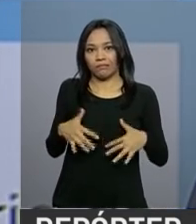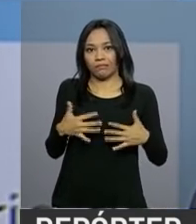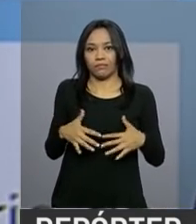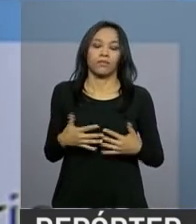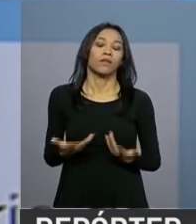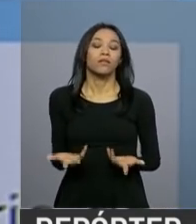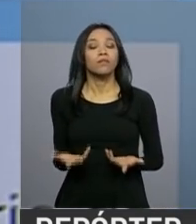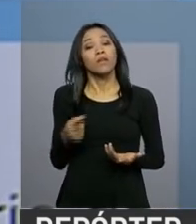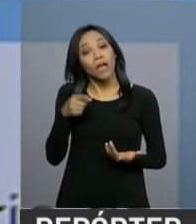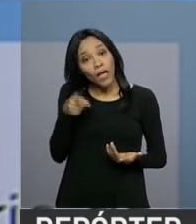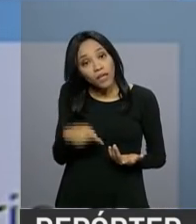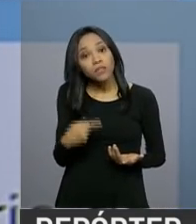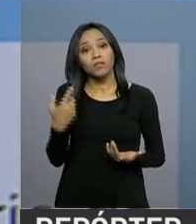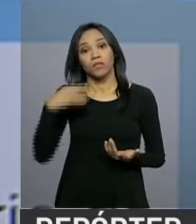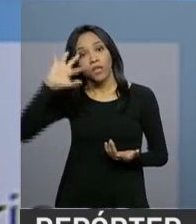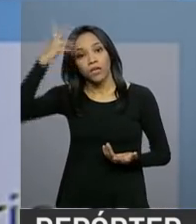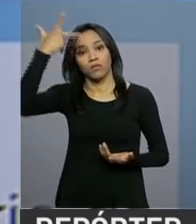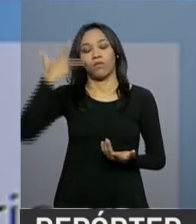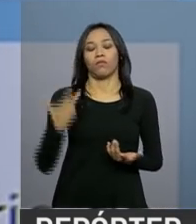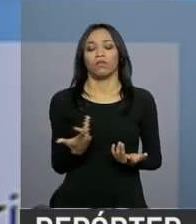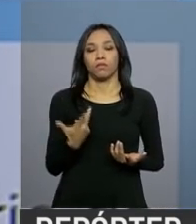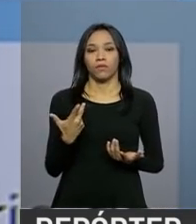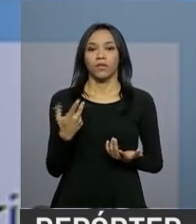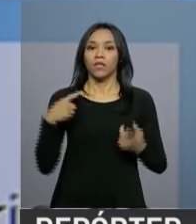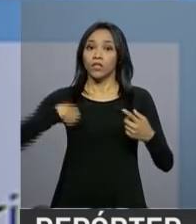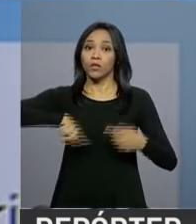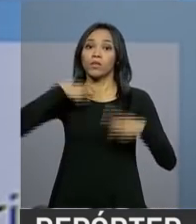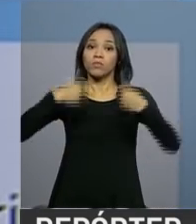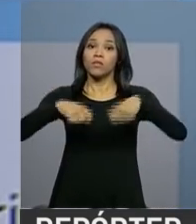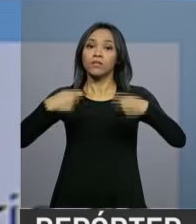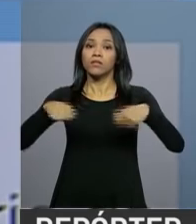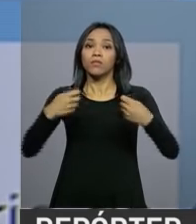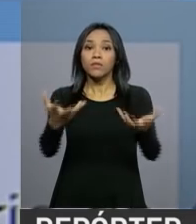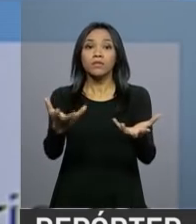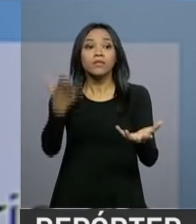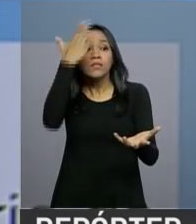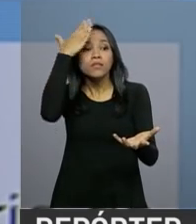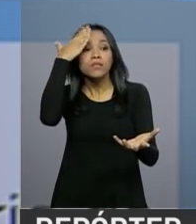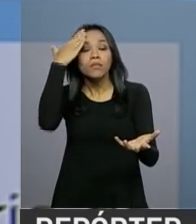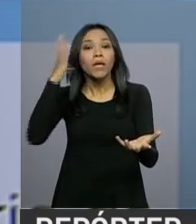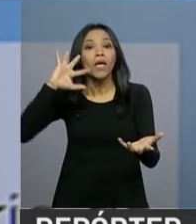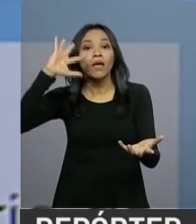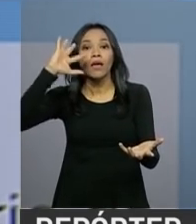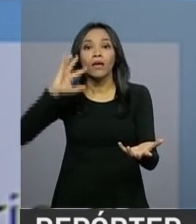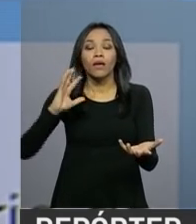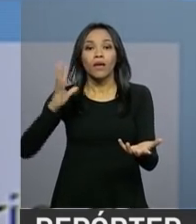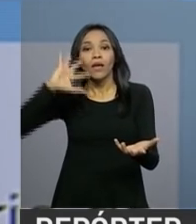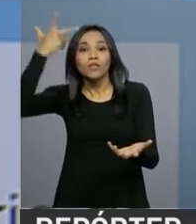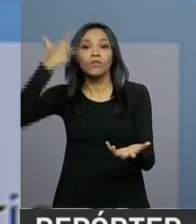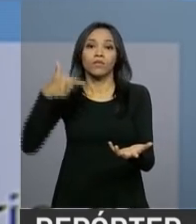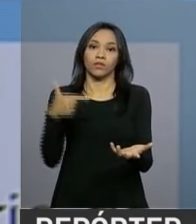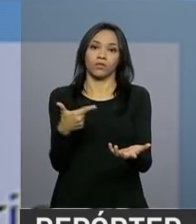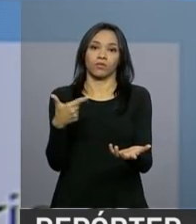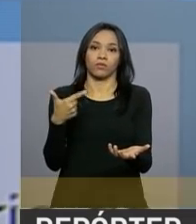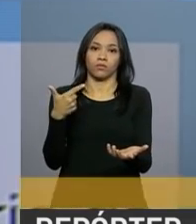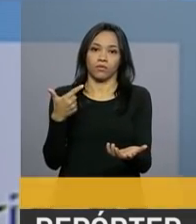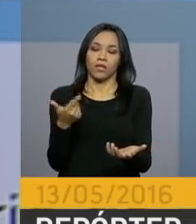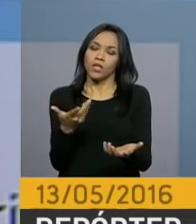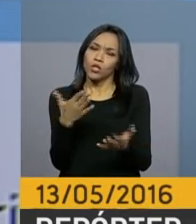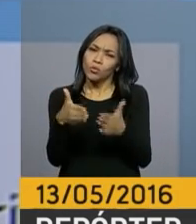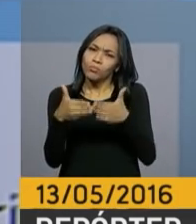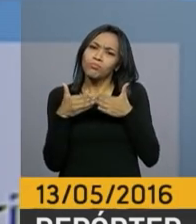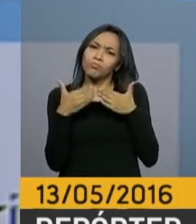produzido resultados no Brasil e nós precisamos muito buscar resultados e eu tô pedindo aos prefeitos que cooperem